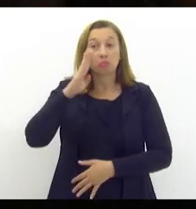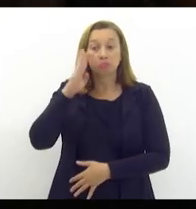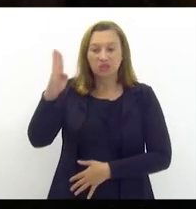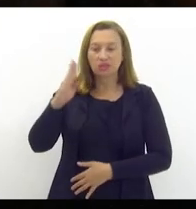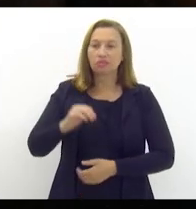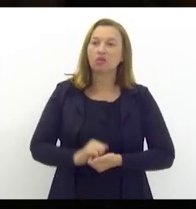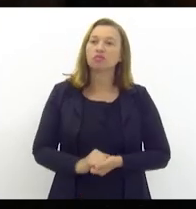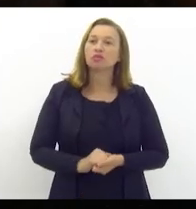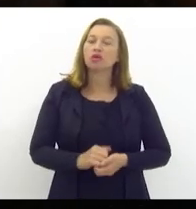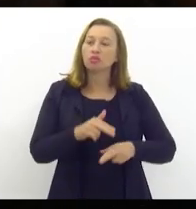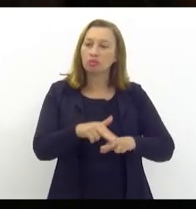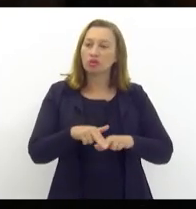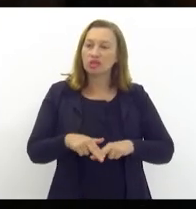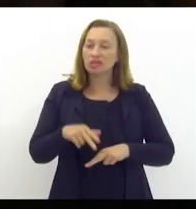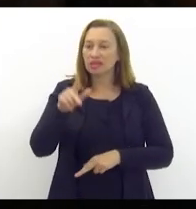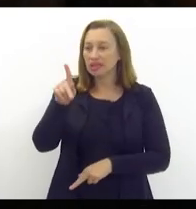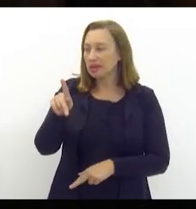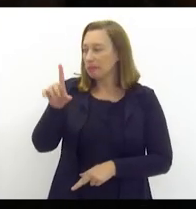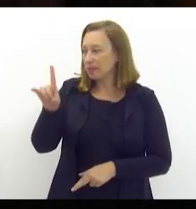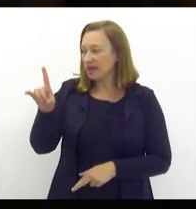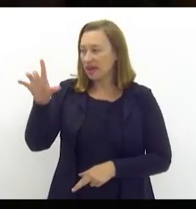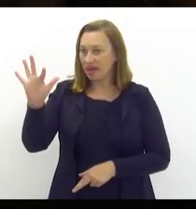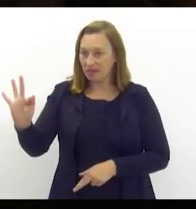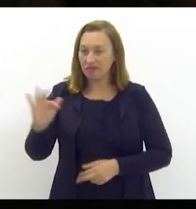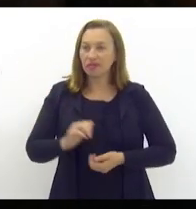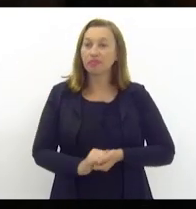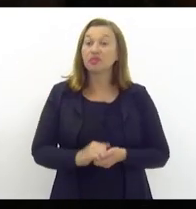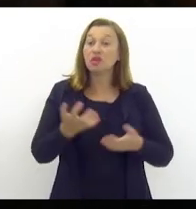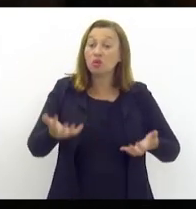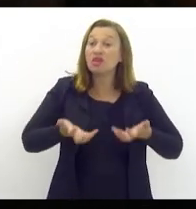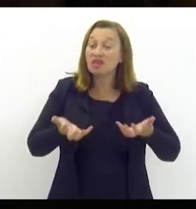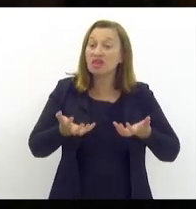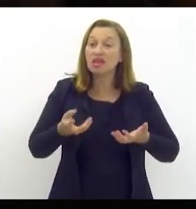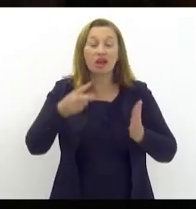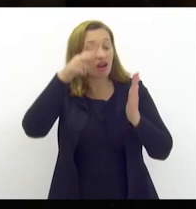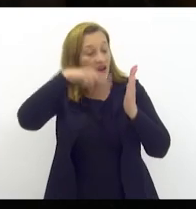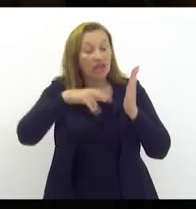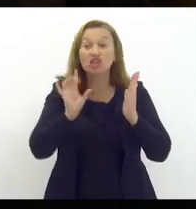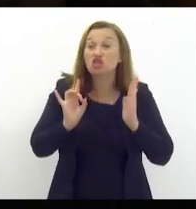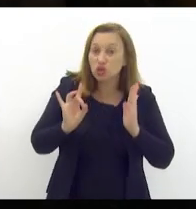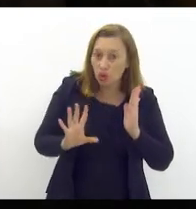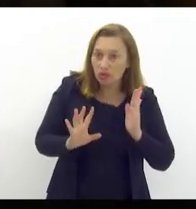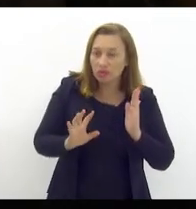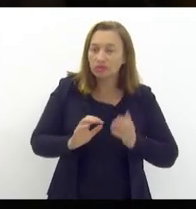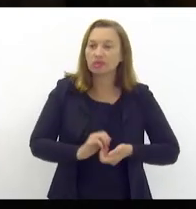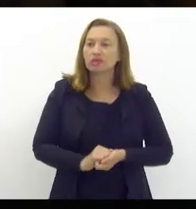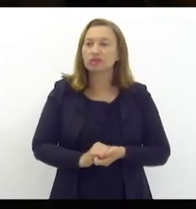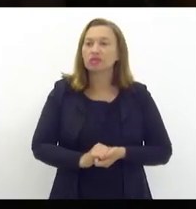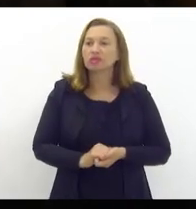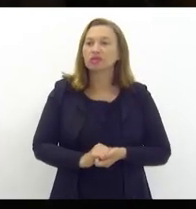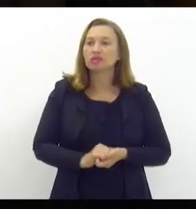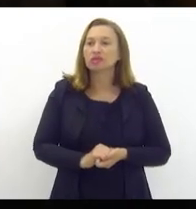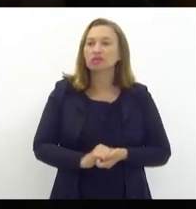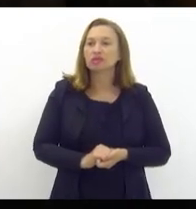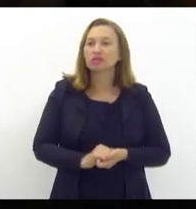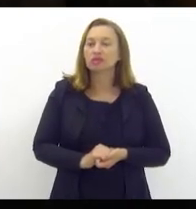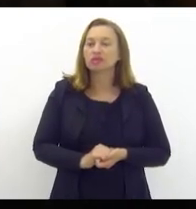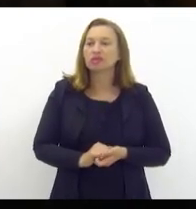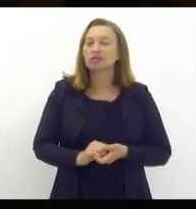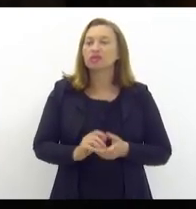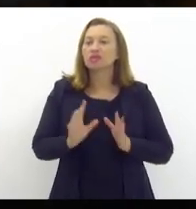fundamental, por isso que é uma DPF. E eu queria só ler as disposições